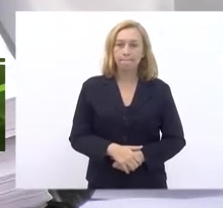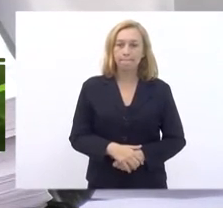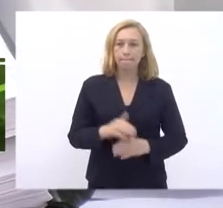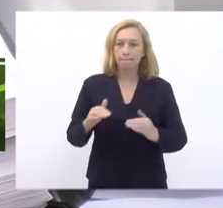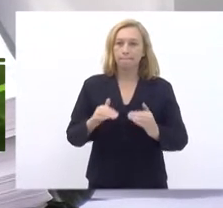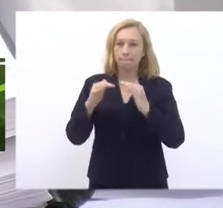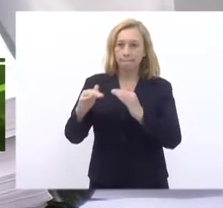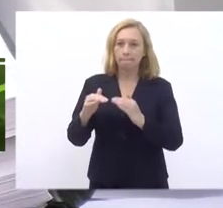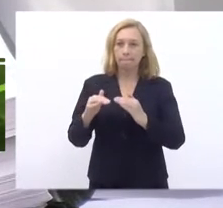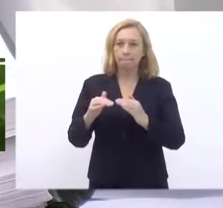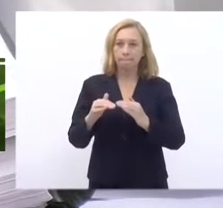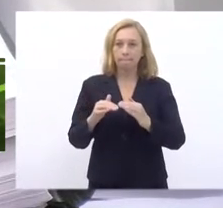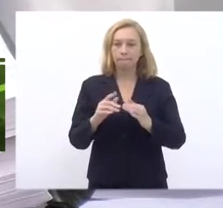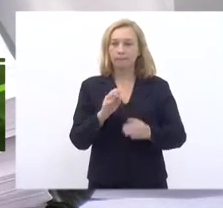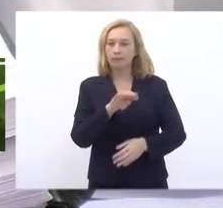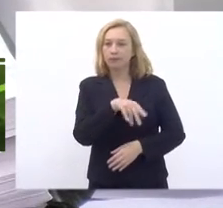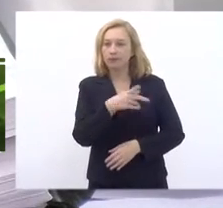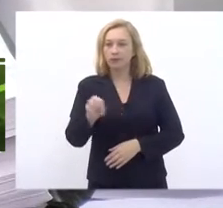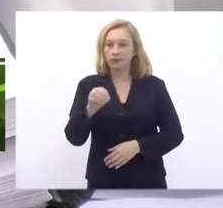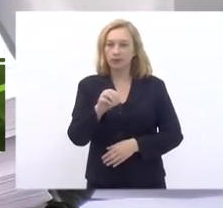superintendente de concessões. Ela está aí, Raquel?